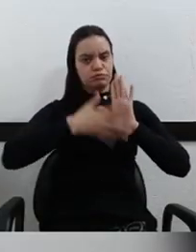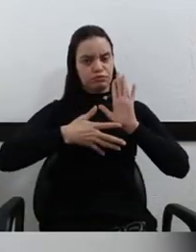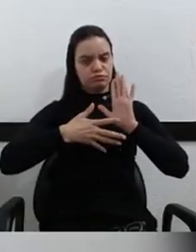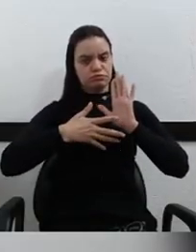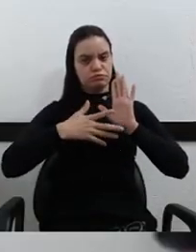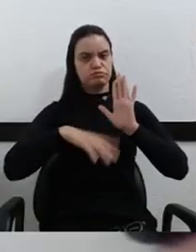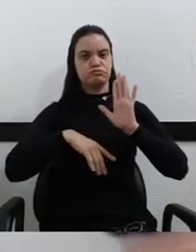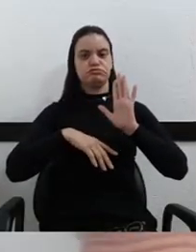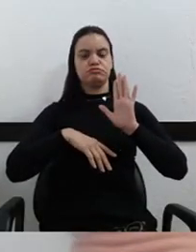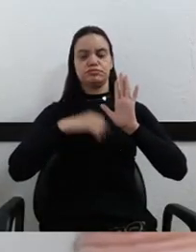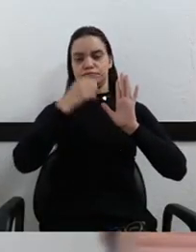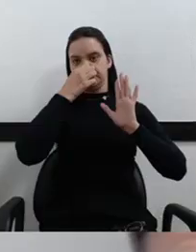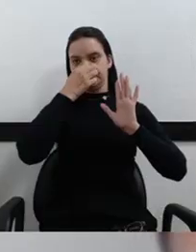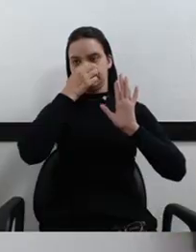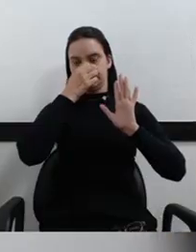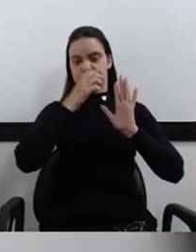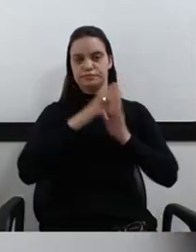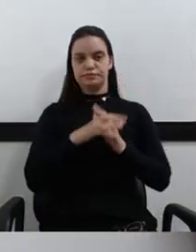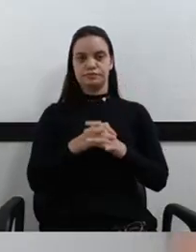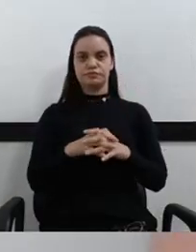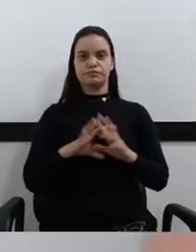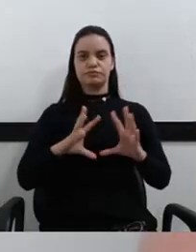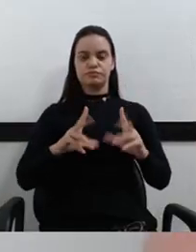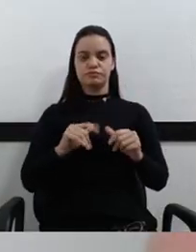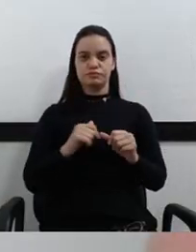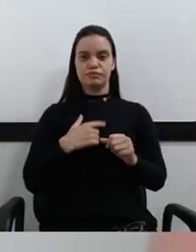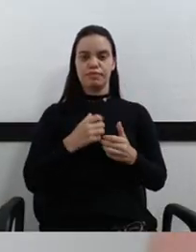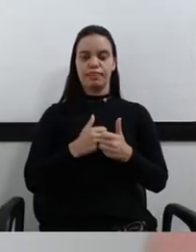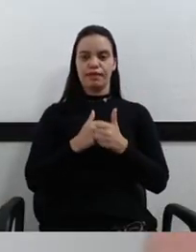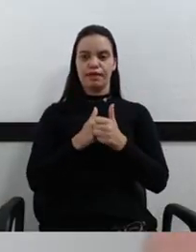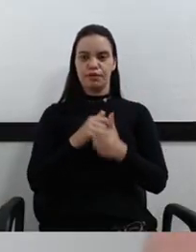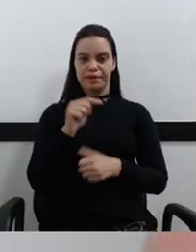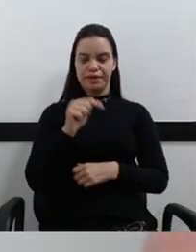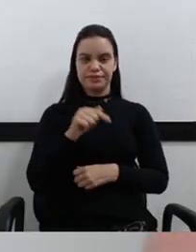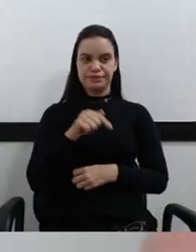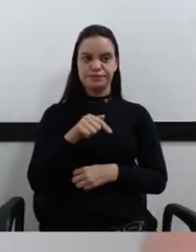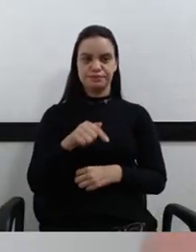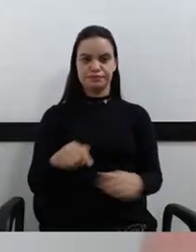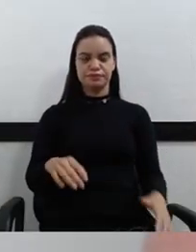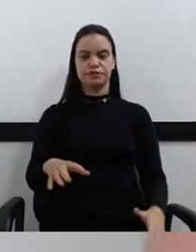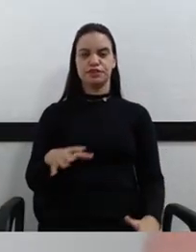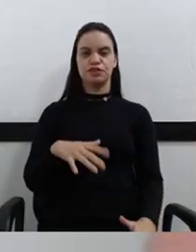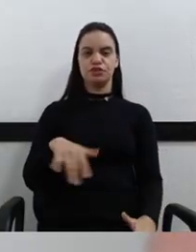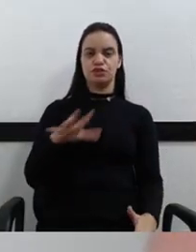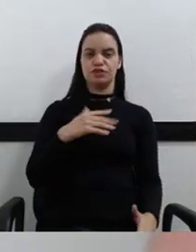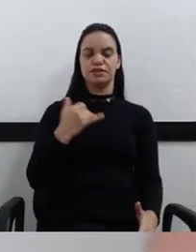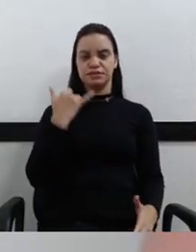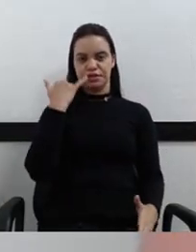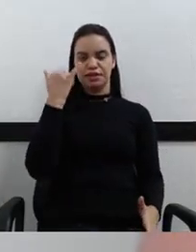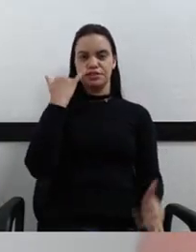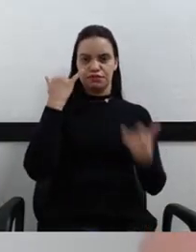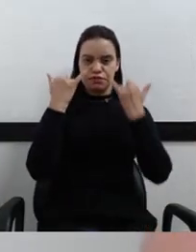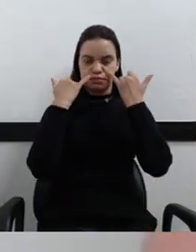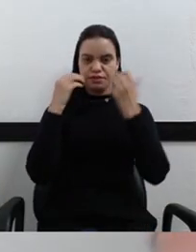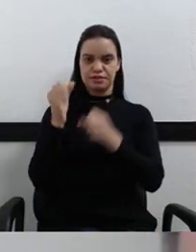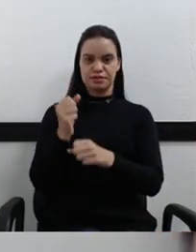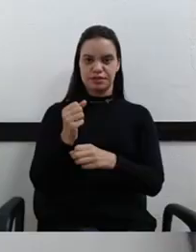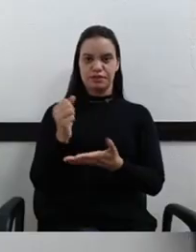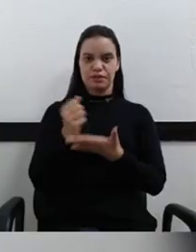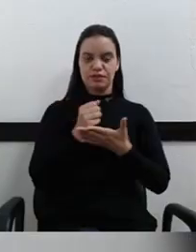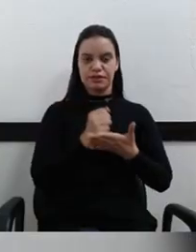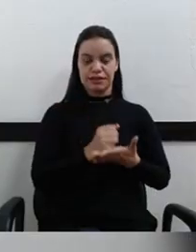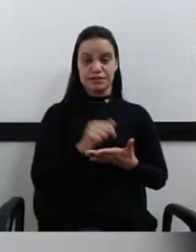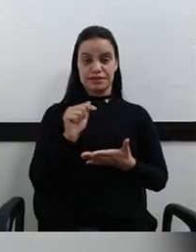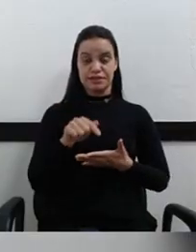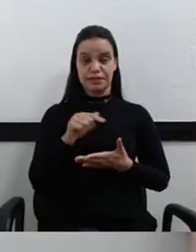relatório preenche. Toda a documentação está completa, aqui não há todas as informações foram trazidas, inclusive que tange a